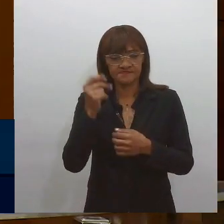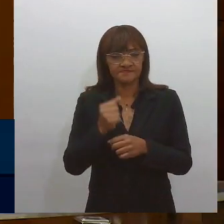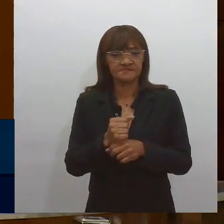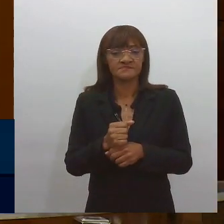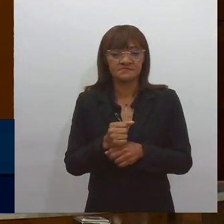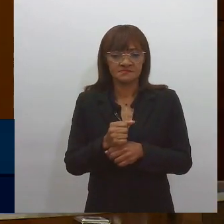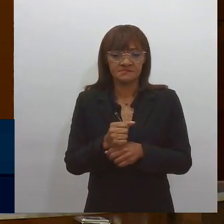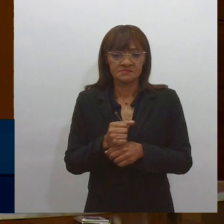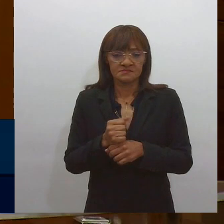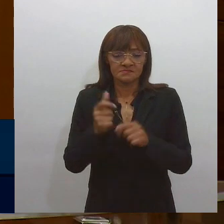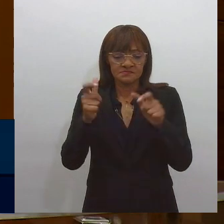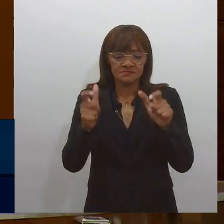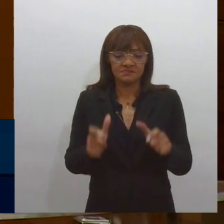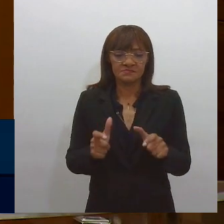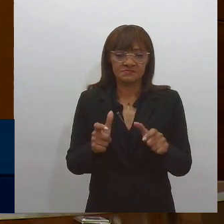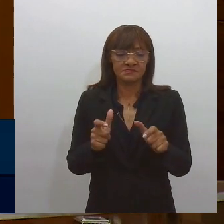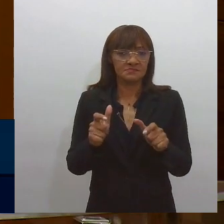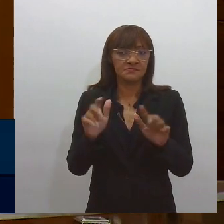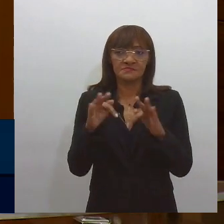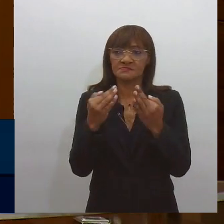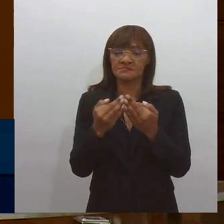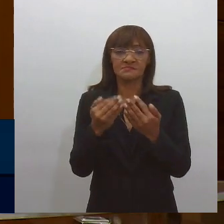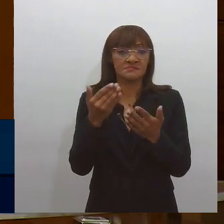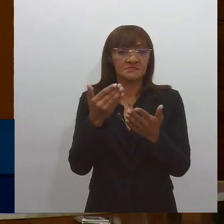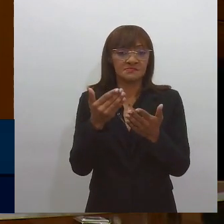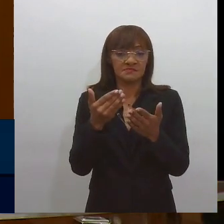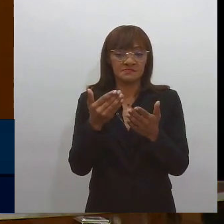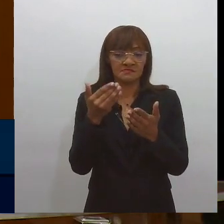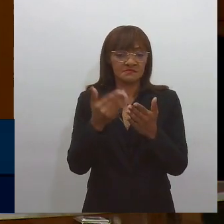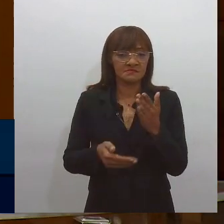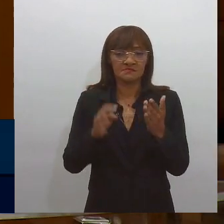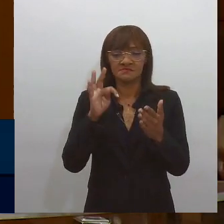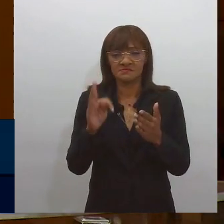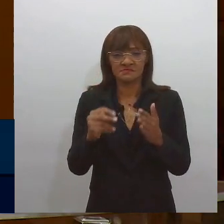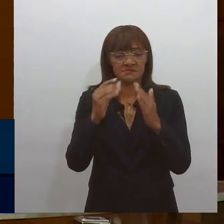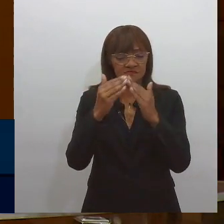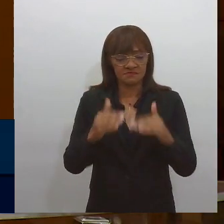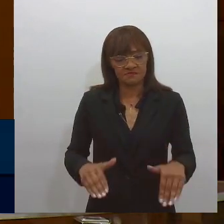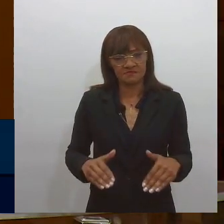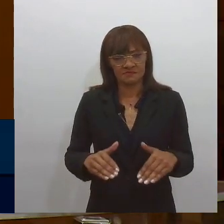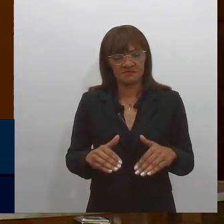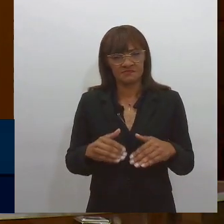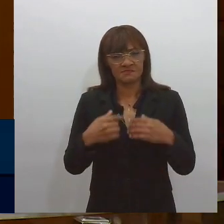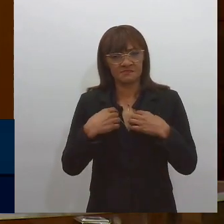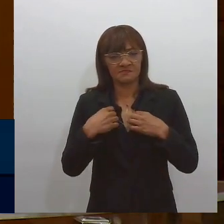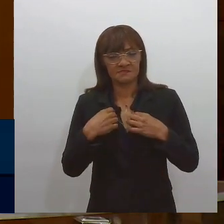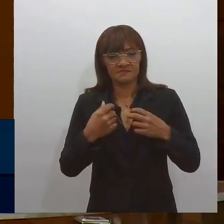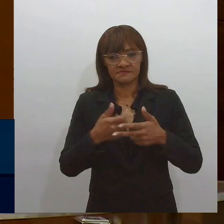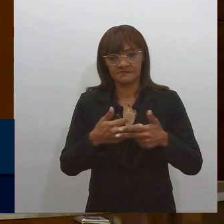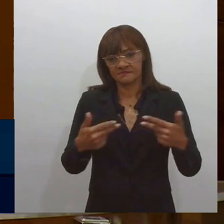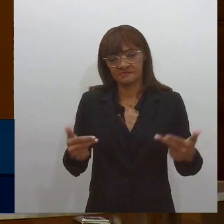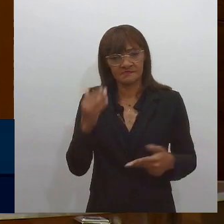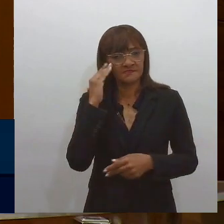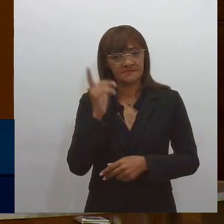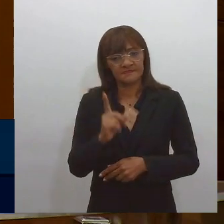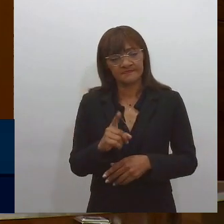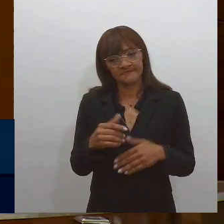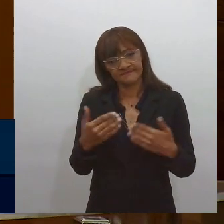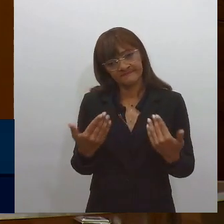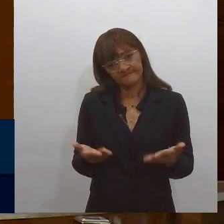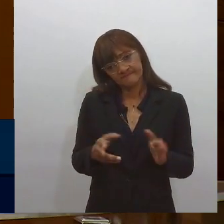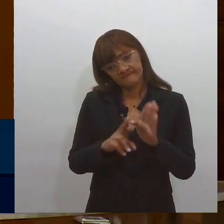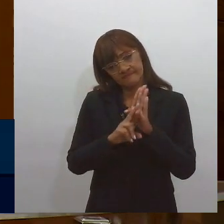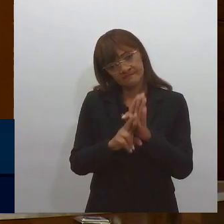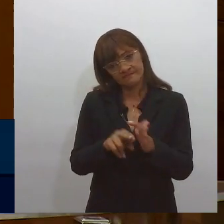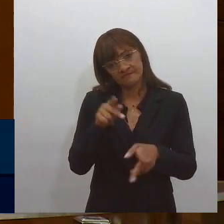tudo famílias que perderam suas casas perderam seus bens não sabem o que fazer então em nome também do Povo sergipana a gente presta essa